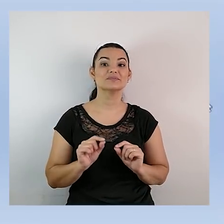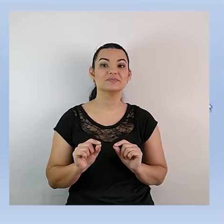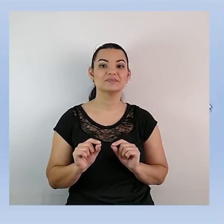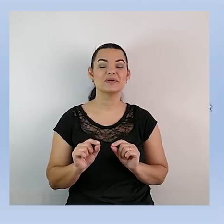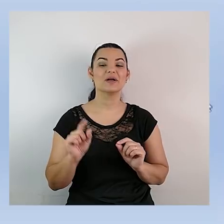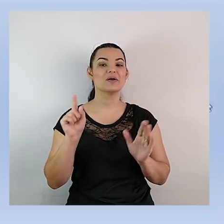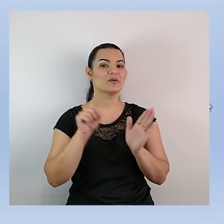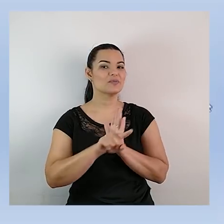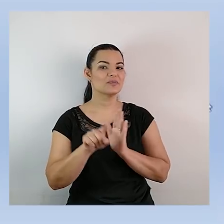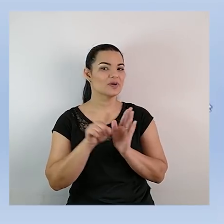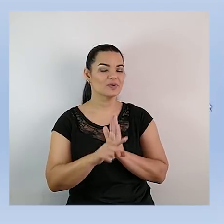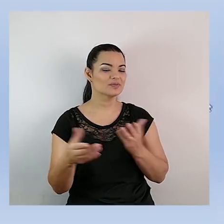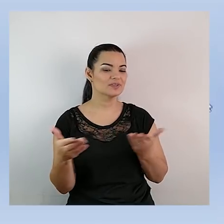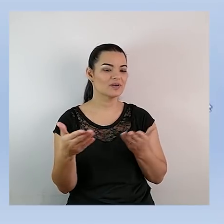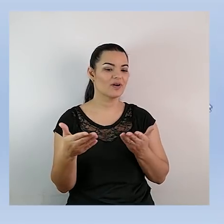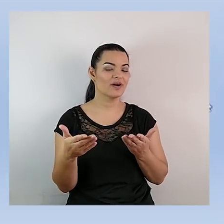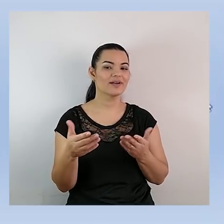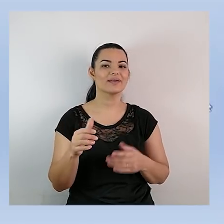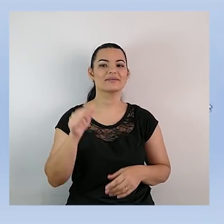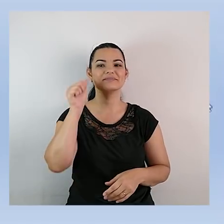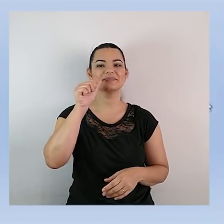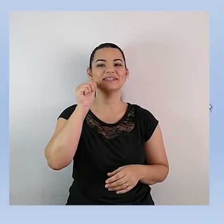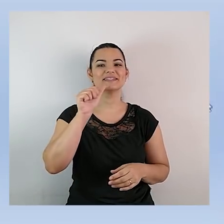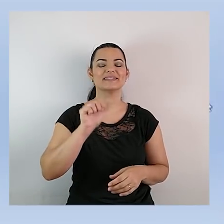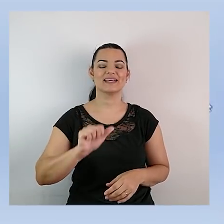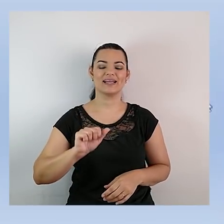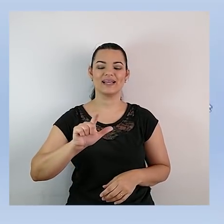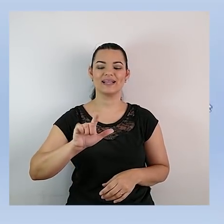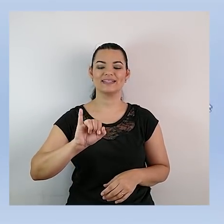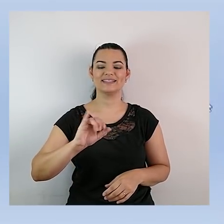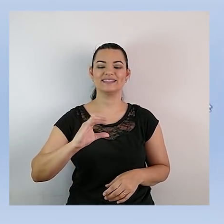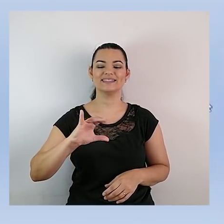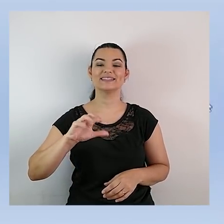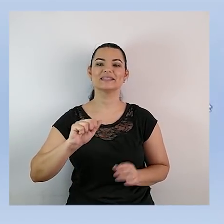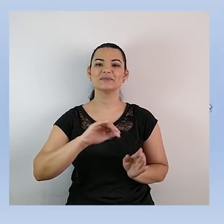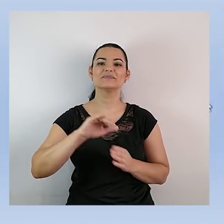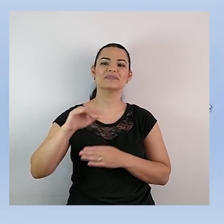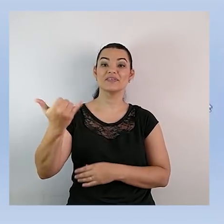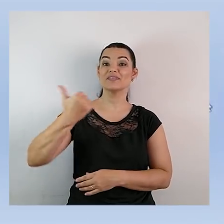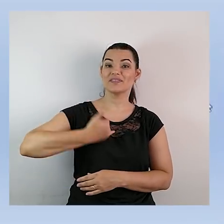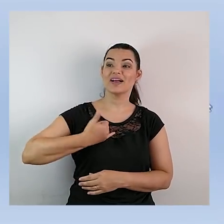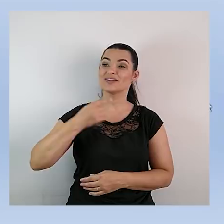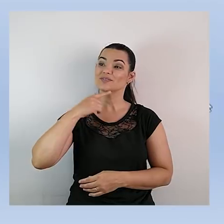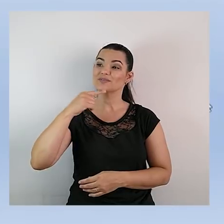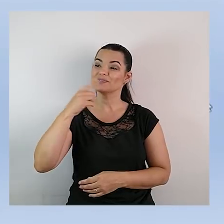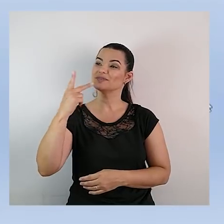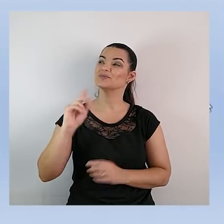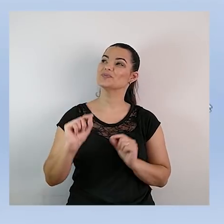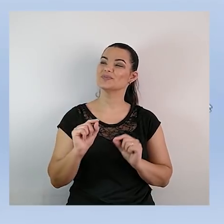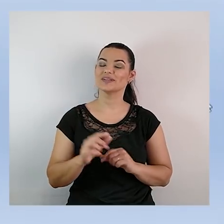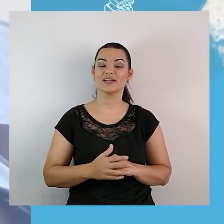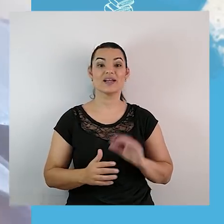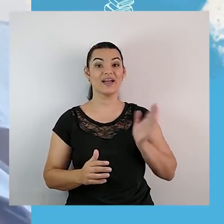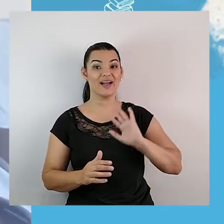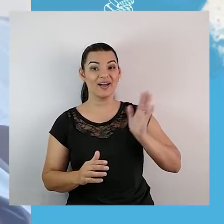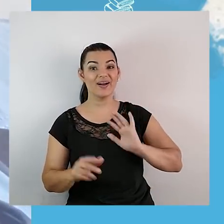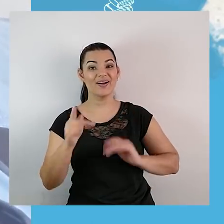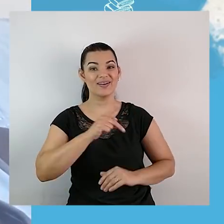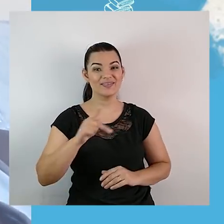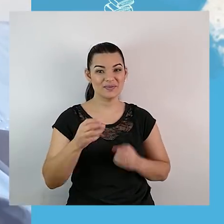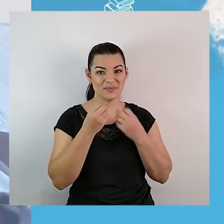lá, a próxima questão, a próxima pergunta é a pergunta da Alícia. Fala pra gente, Alícia, qual que é a sua dúvida?